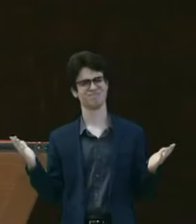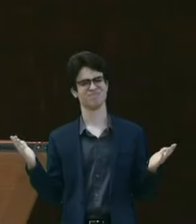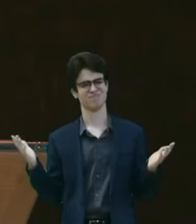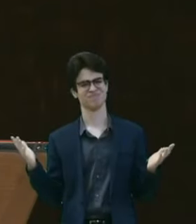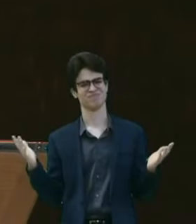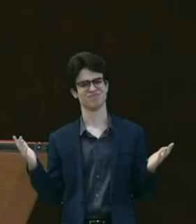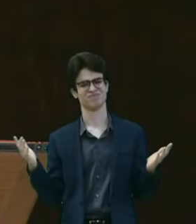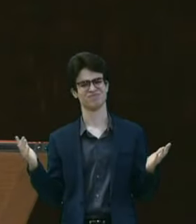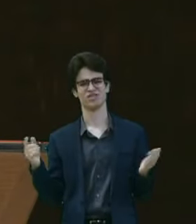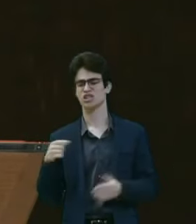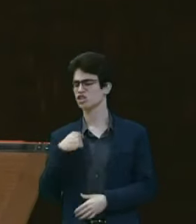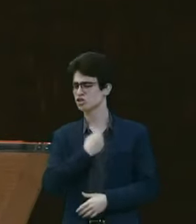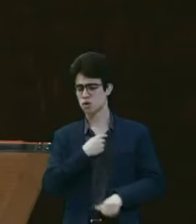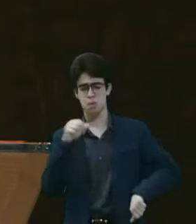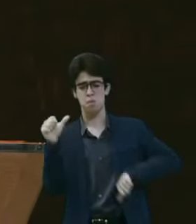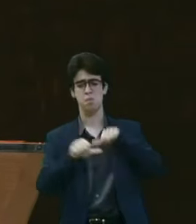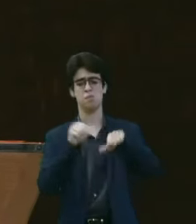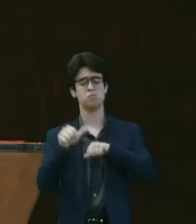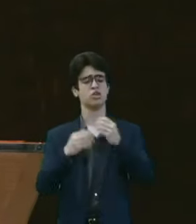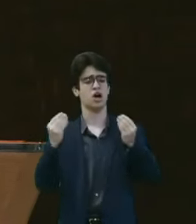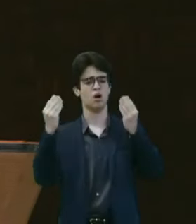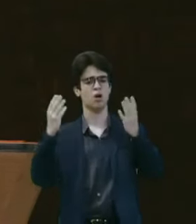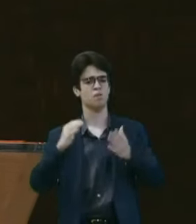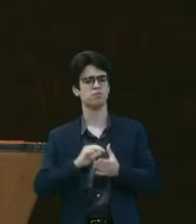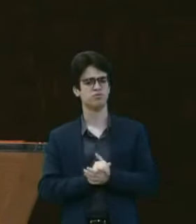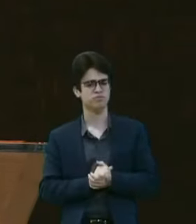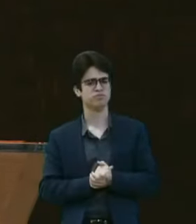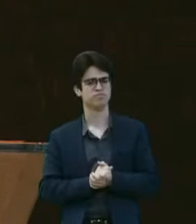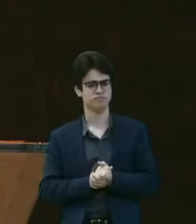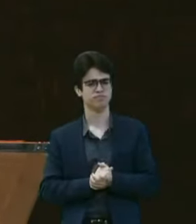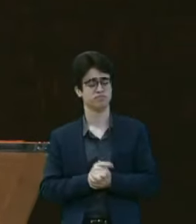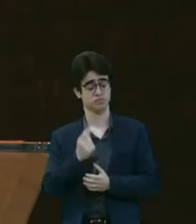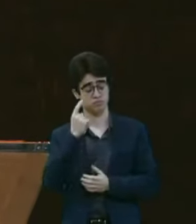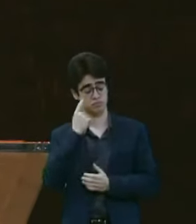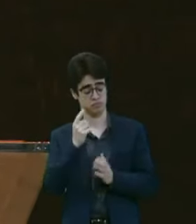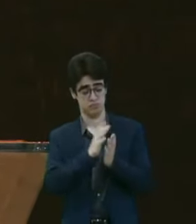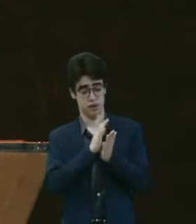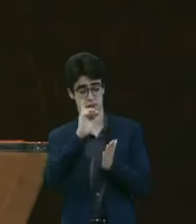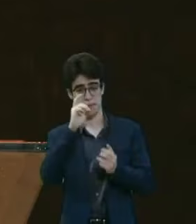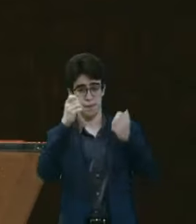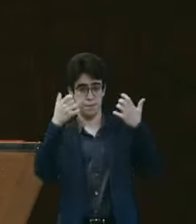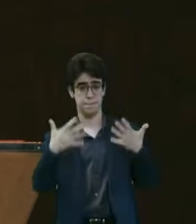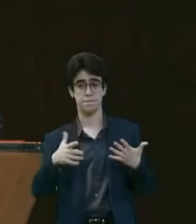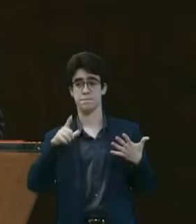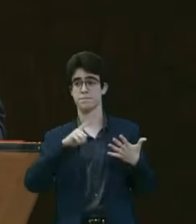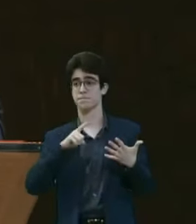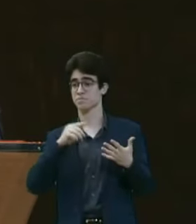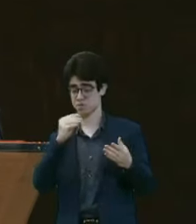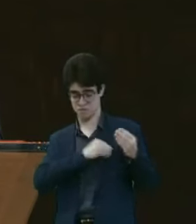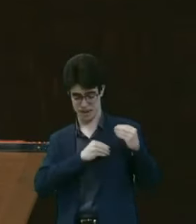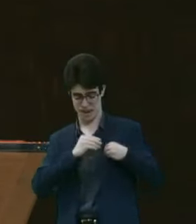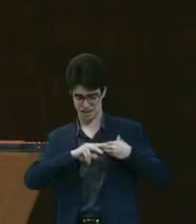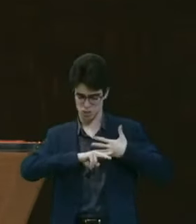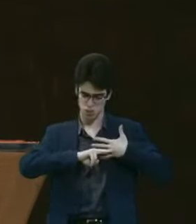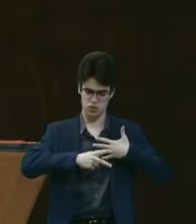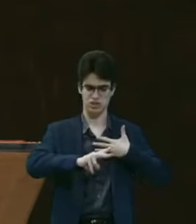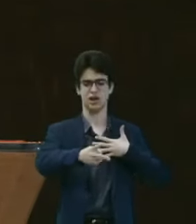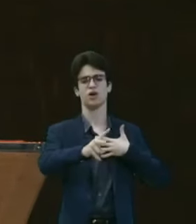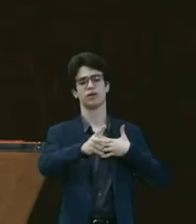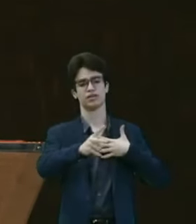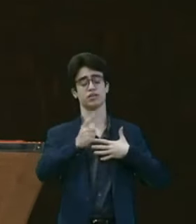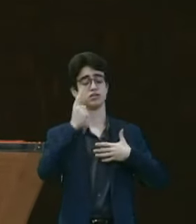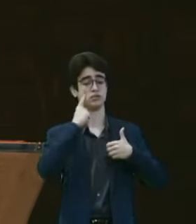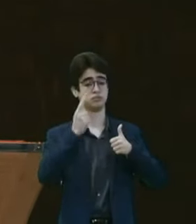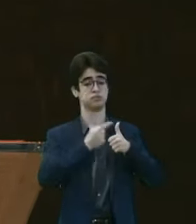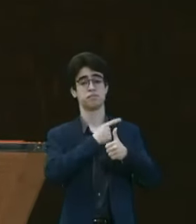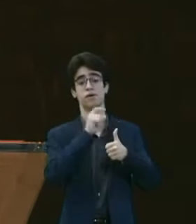Como nós podemos mudar essa realidade? Sabe, a Bíblia vai falar dos efeitos da queda na criação. Em primeiro